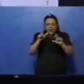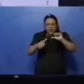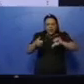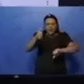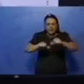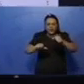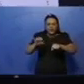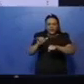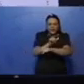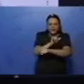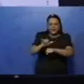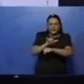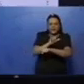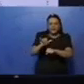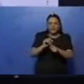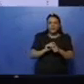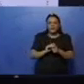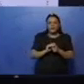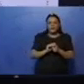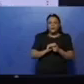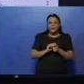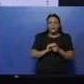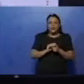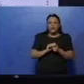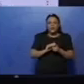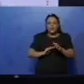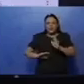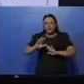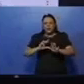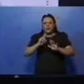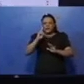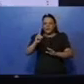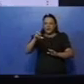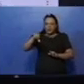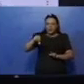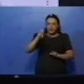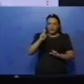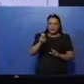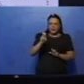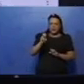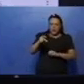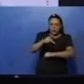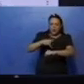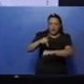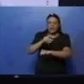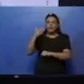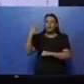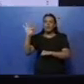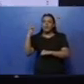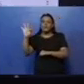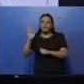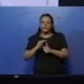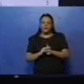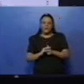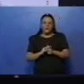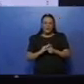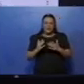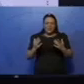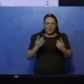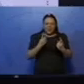195 países na capital francesa. Há alta probabilidade, entretanto, de que tal discussão